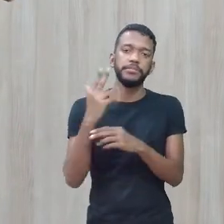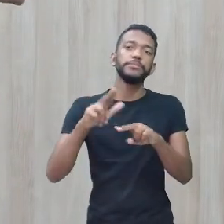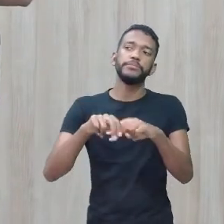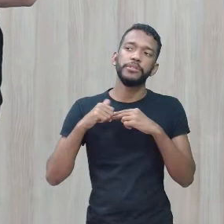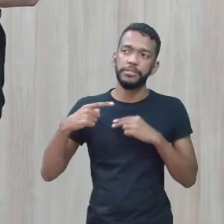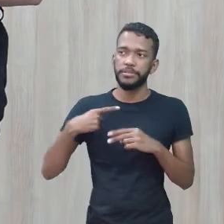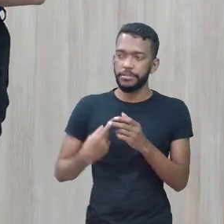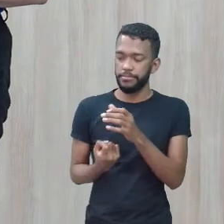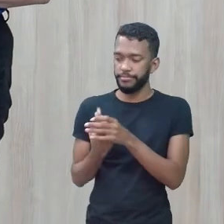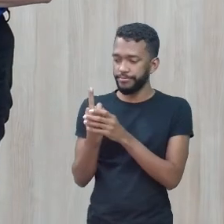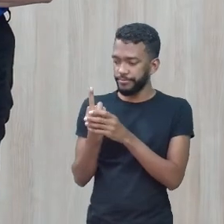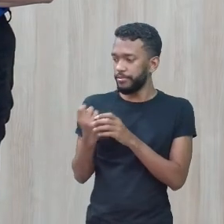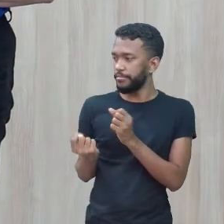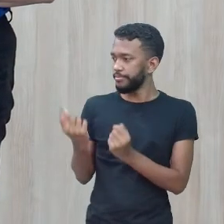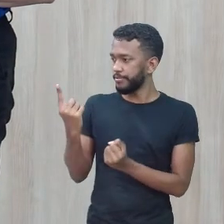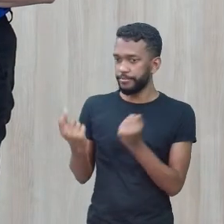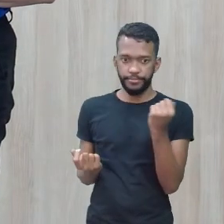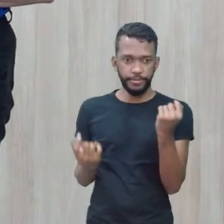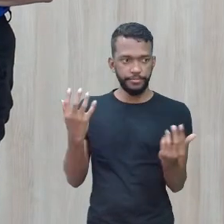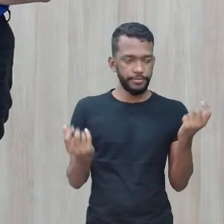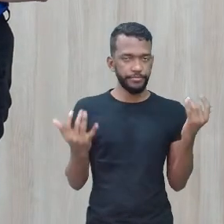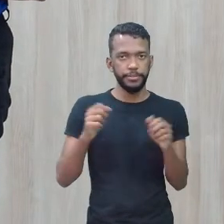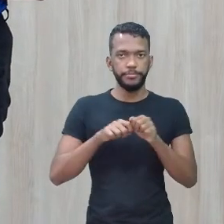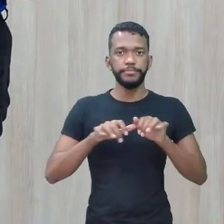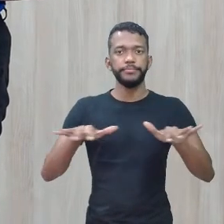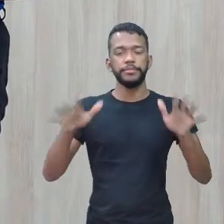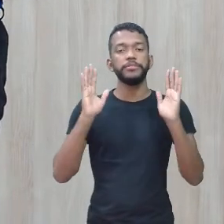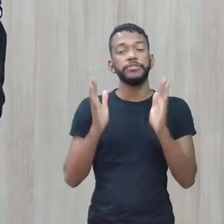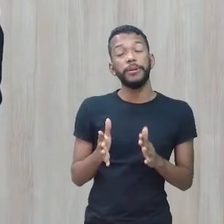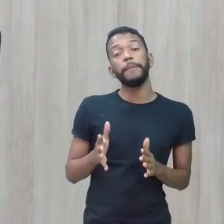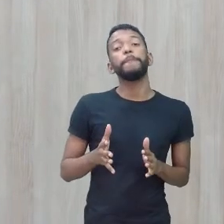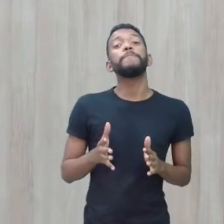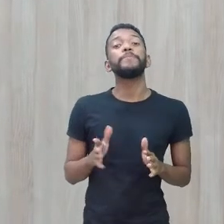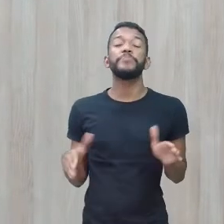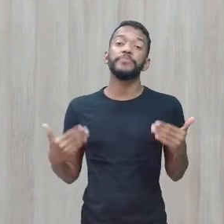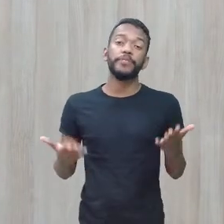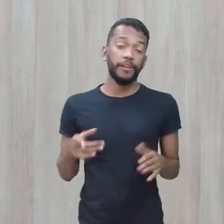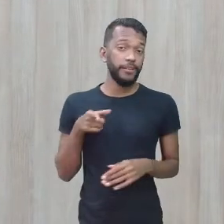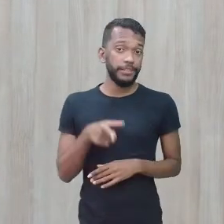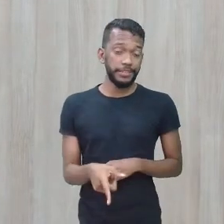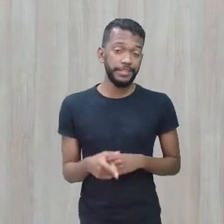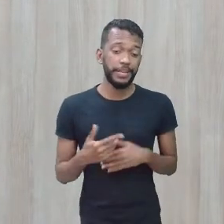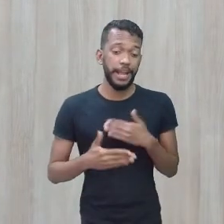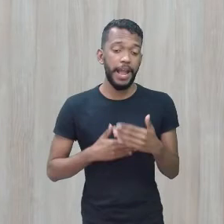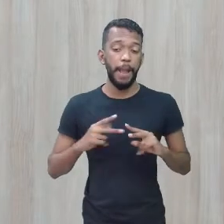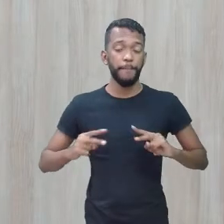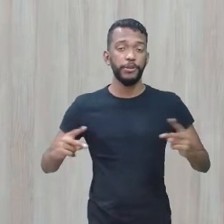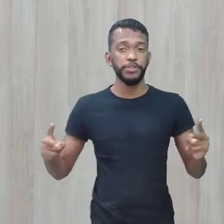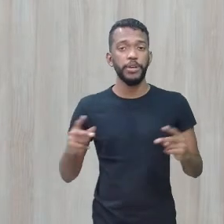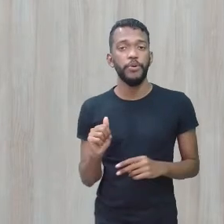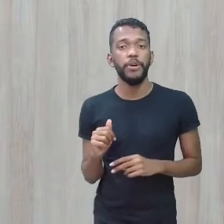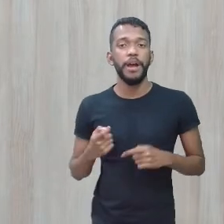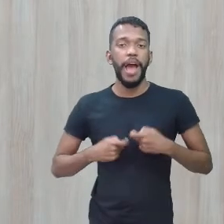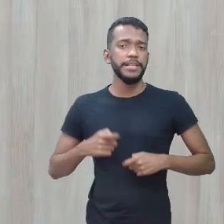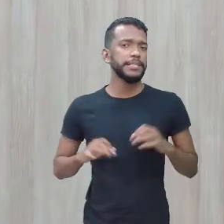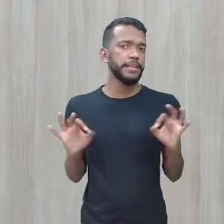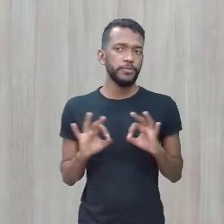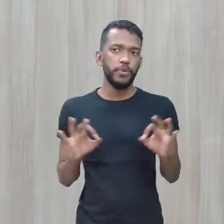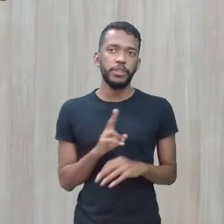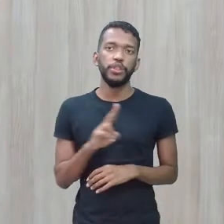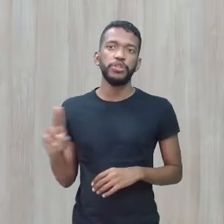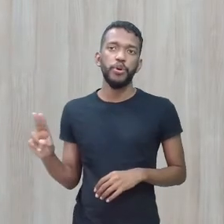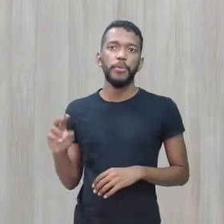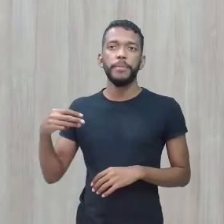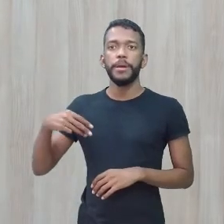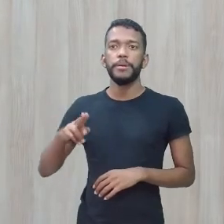de outro que nós plantamos. Então, essa reprodução assexuada é chamada